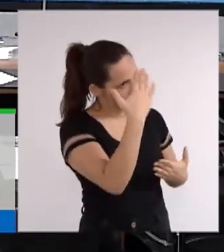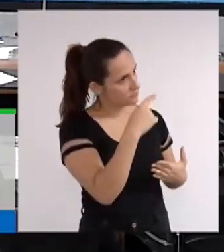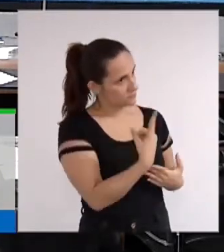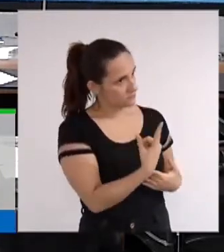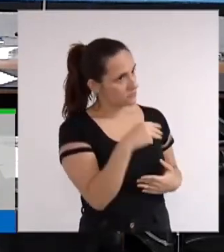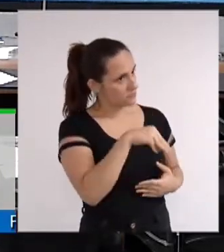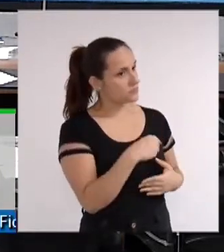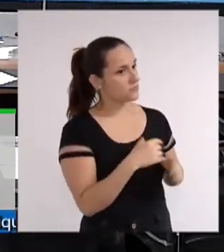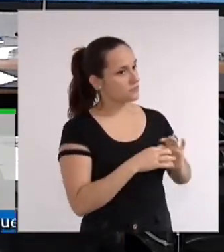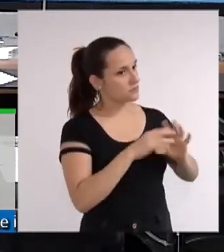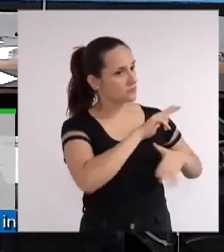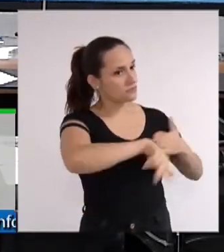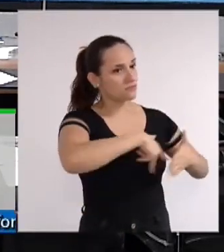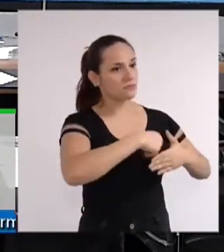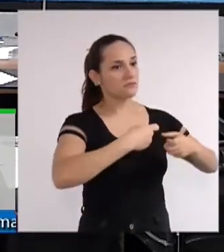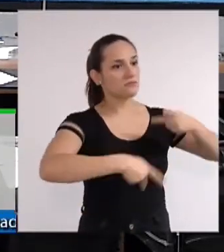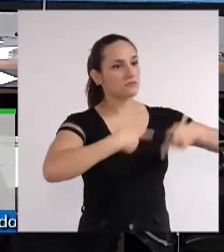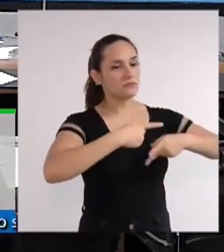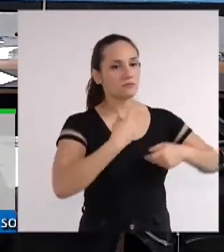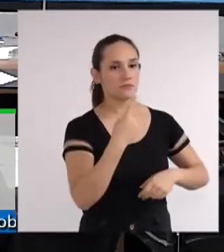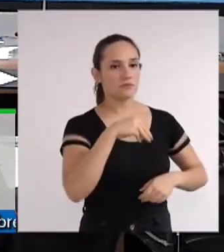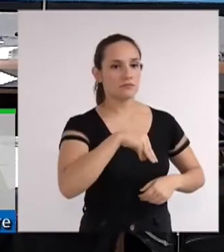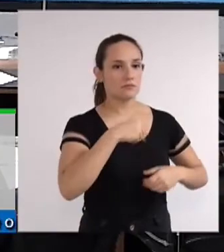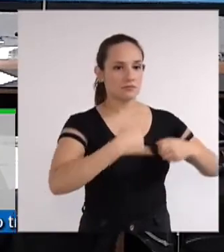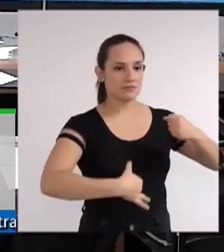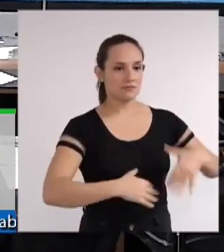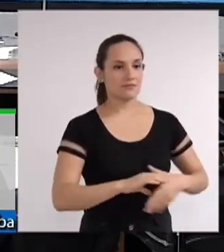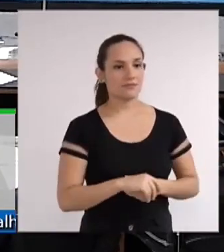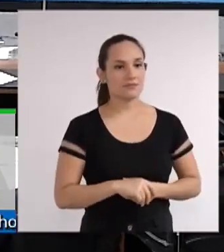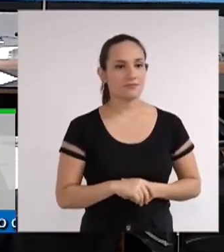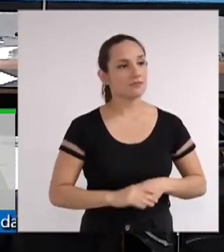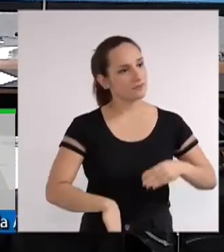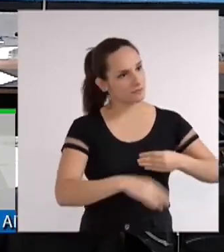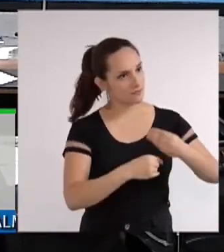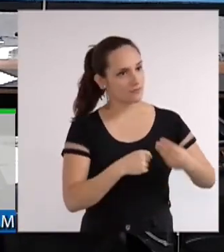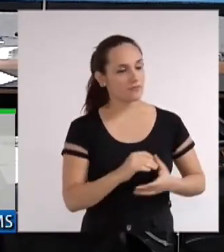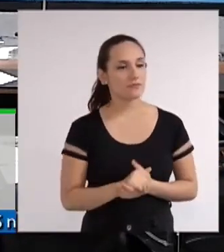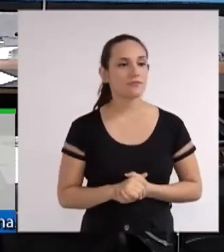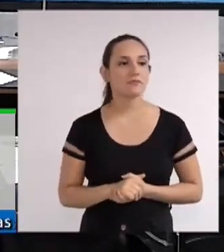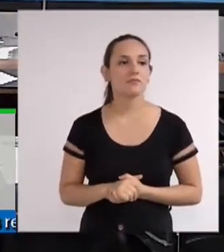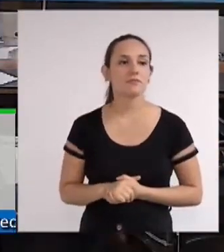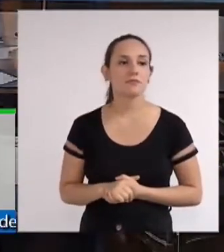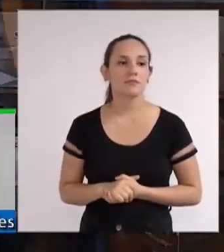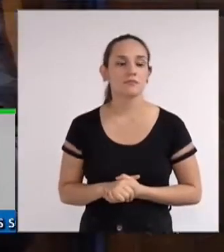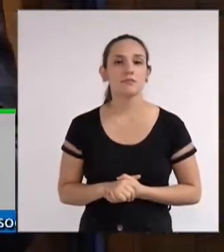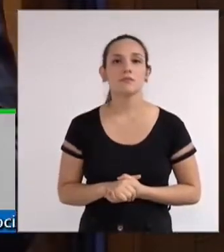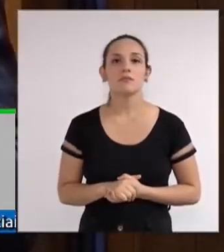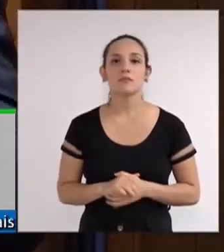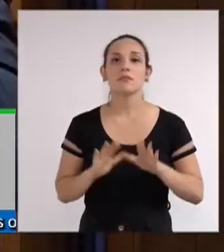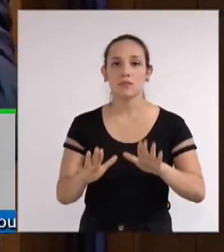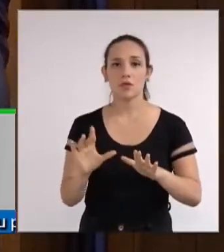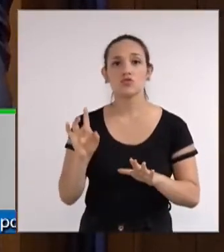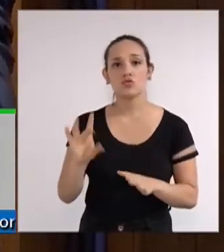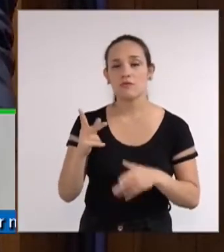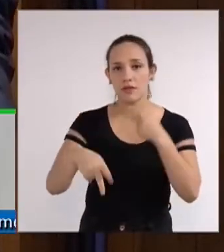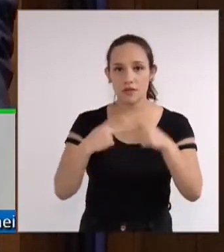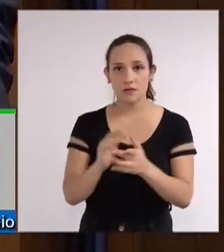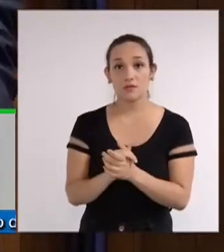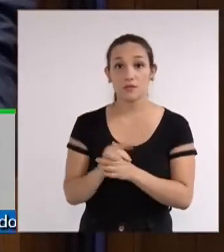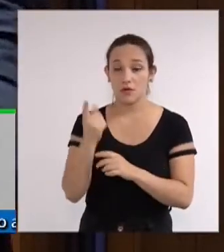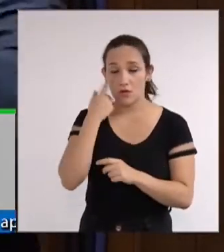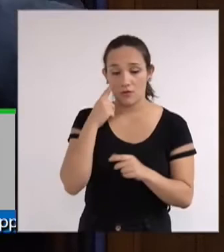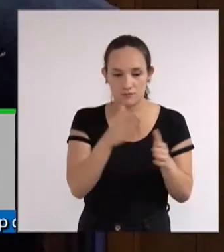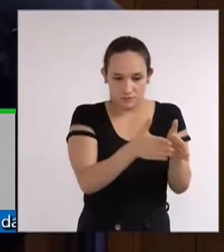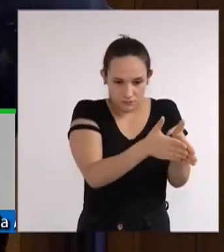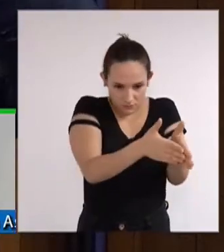ao orador que está na tribuna mais um minuto para fazer uma consideração. Percebam a cronologia